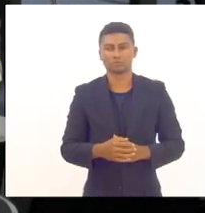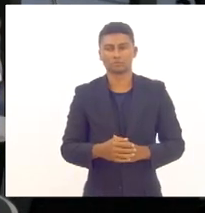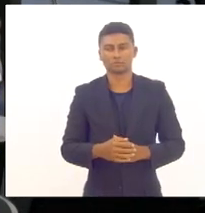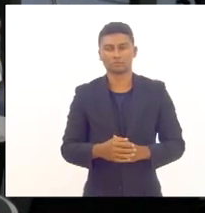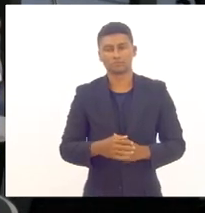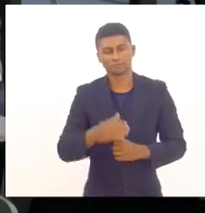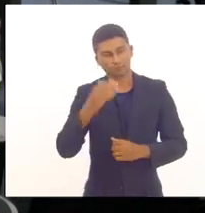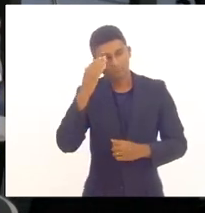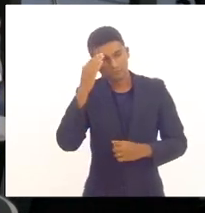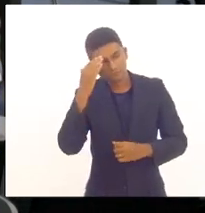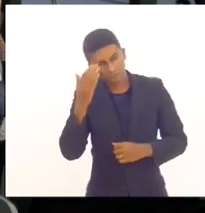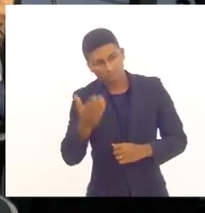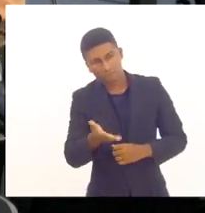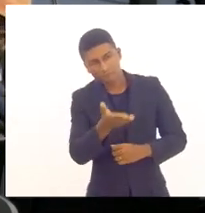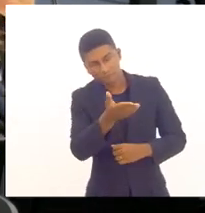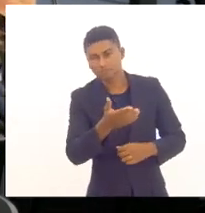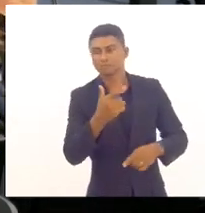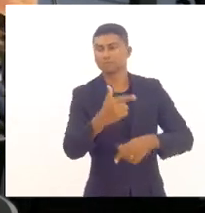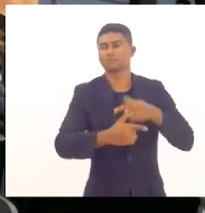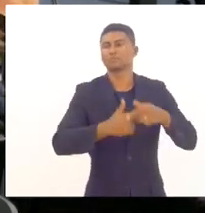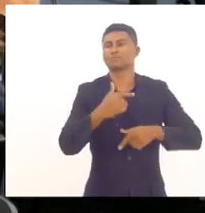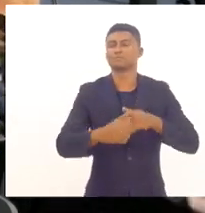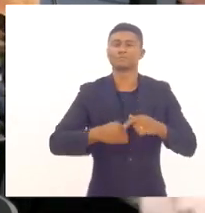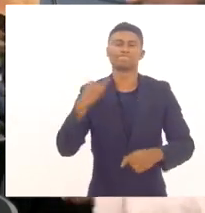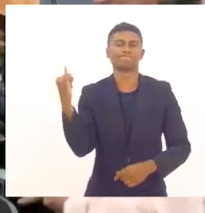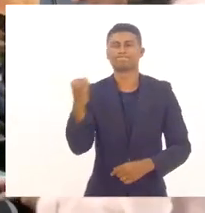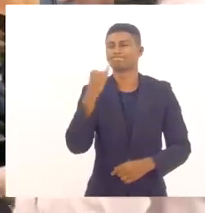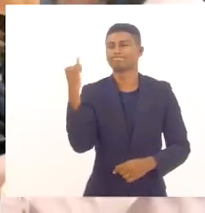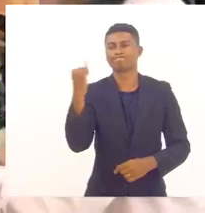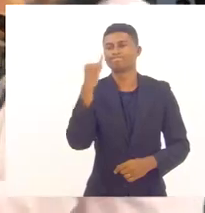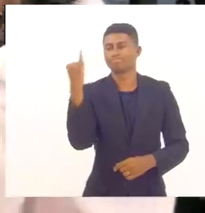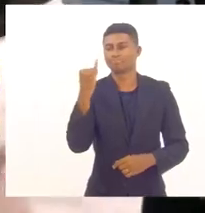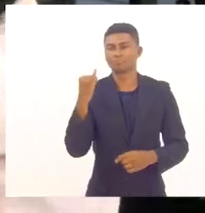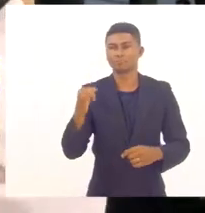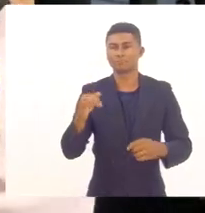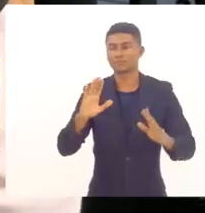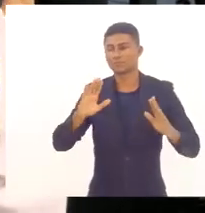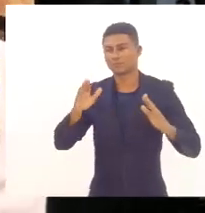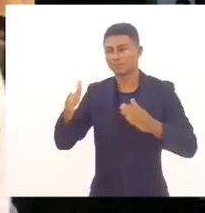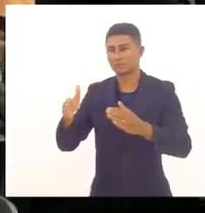Muito obrigado pelo seu serviço prestado à capoeira.